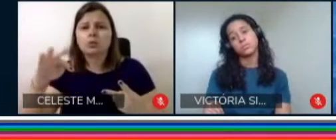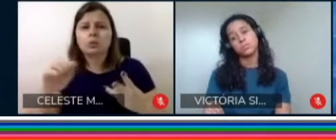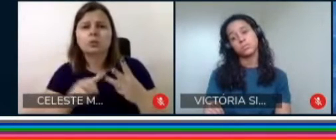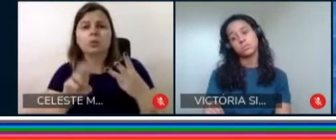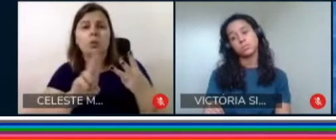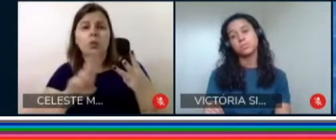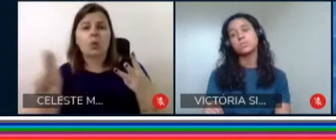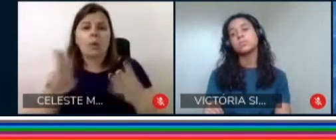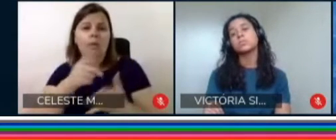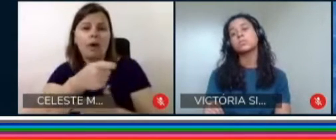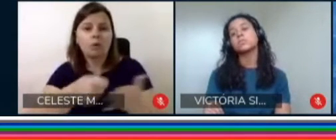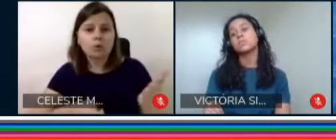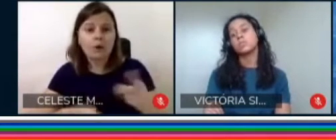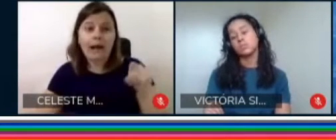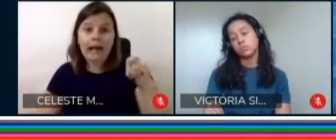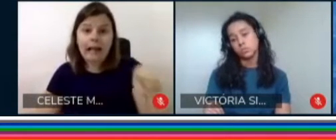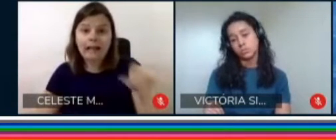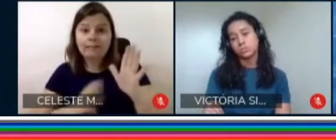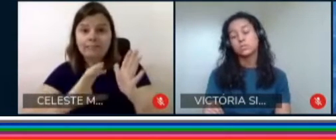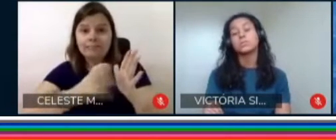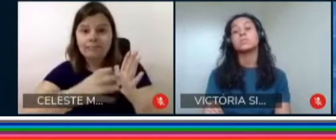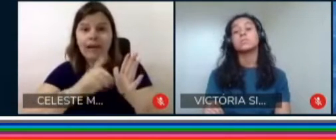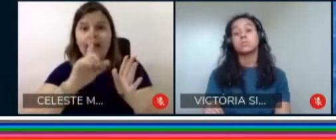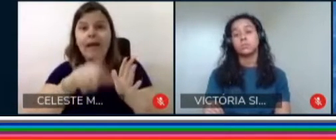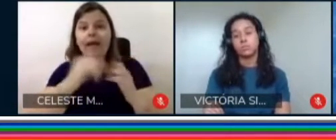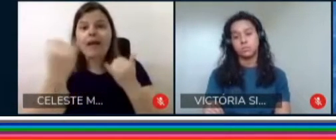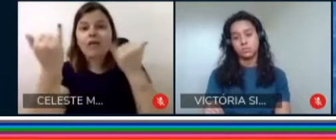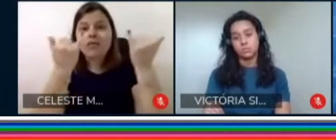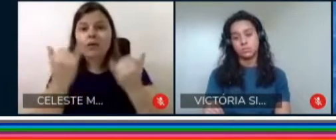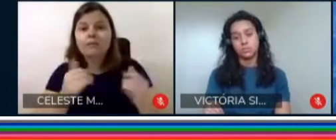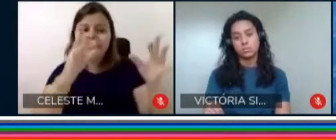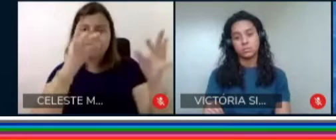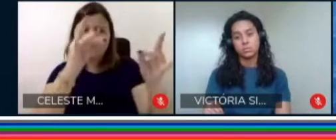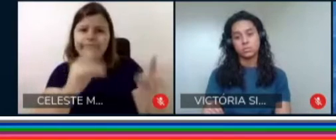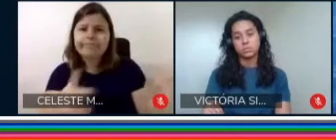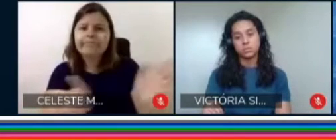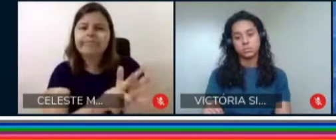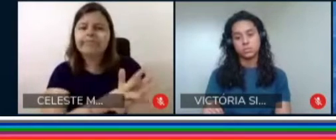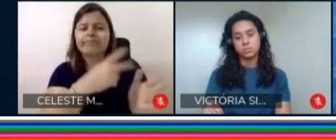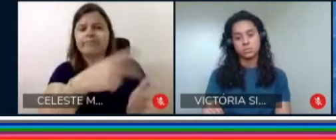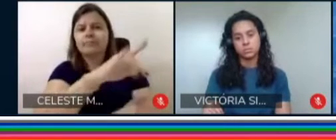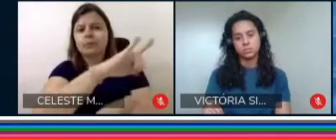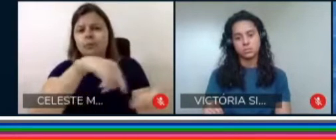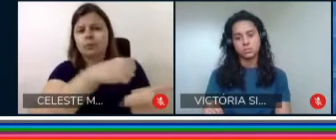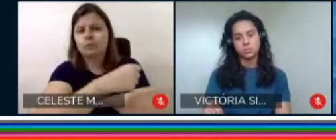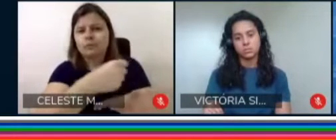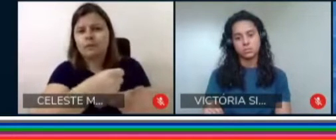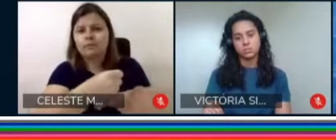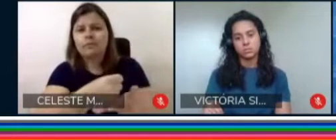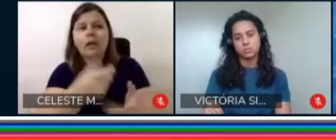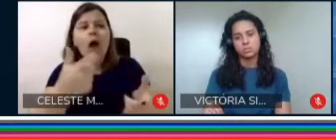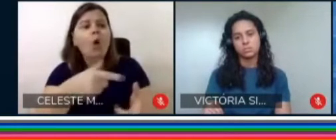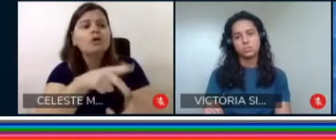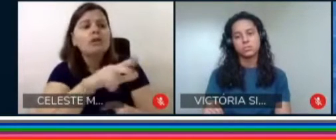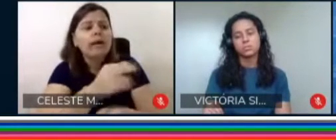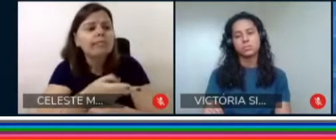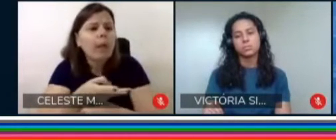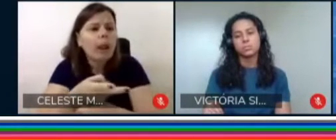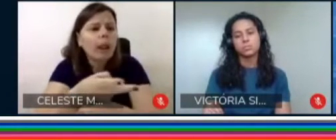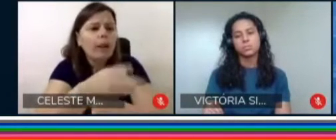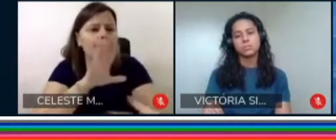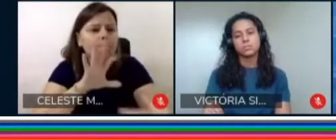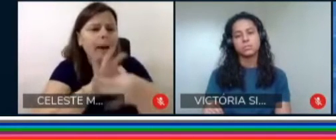bases de dados, eles representam as informações descritas do documento e de onde serão recuperados os termos de